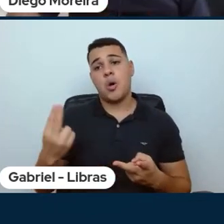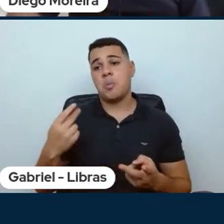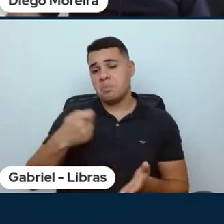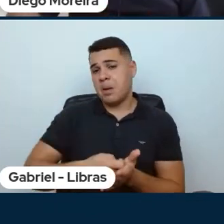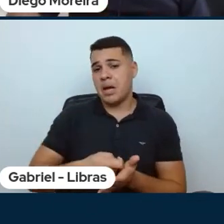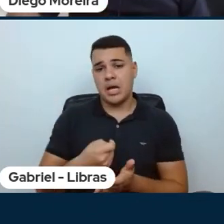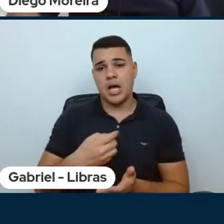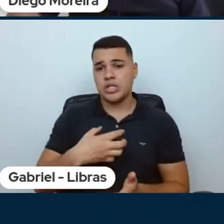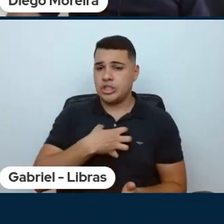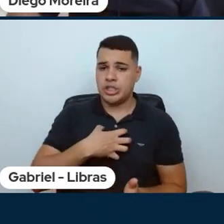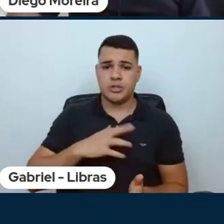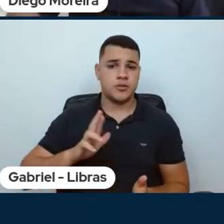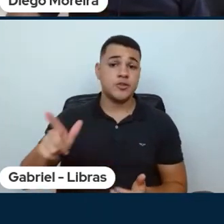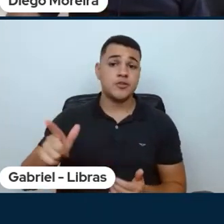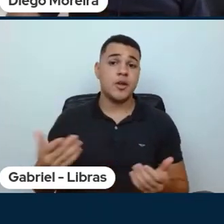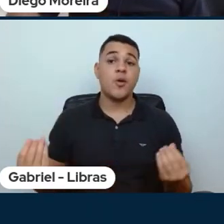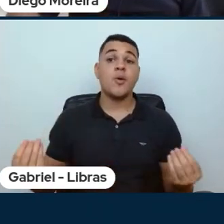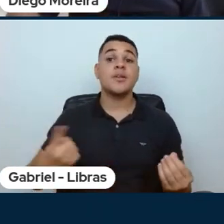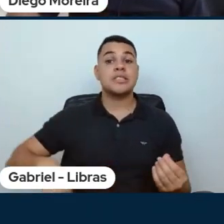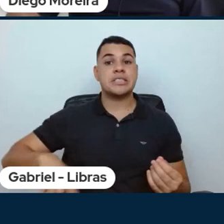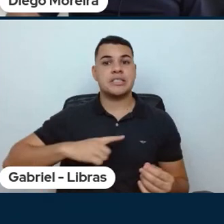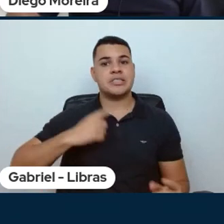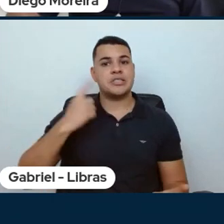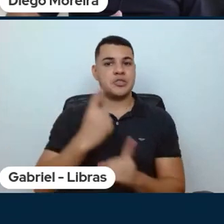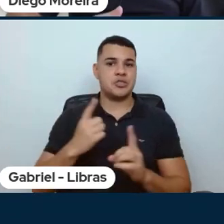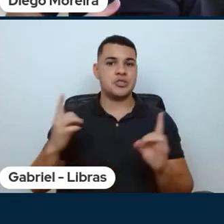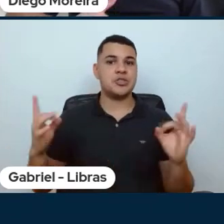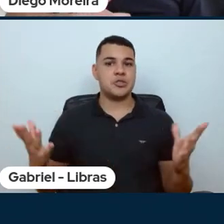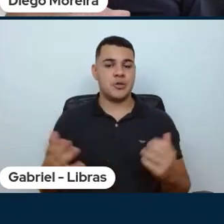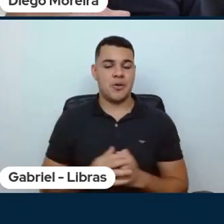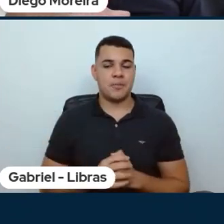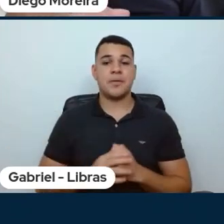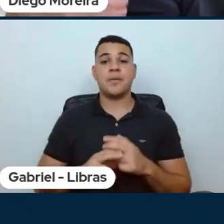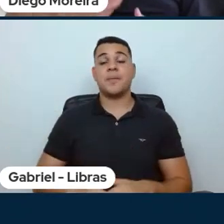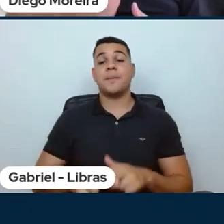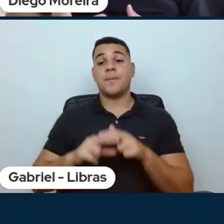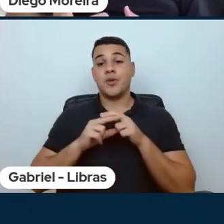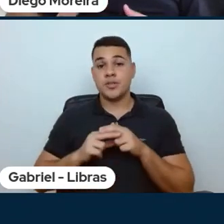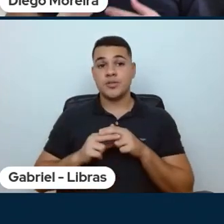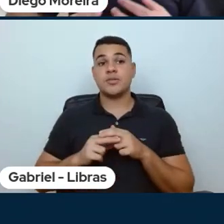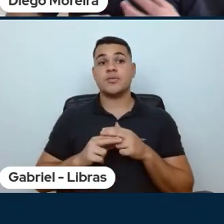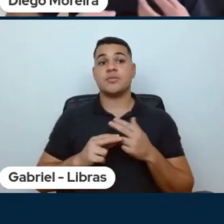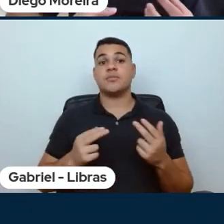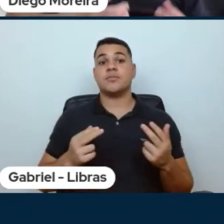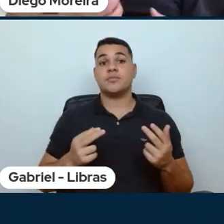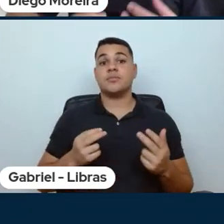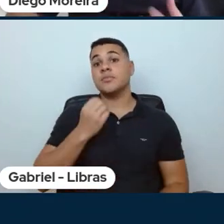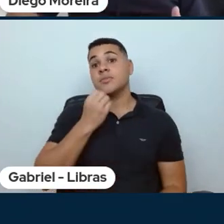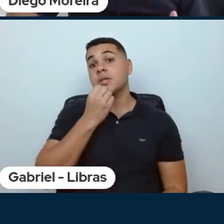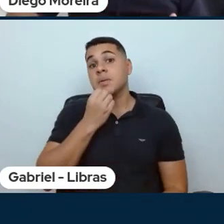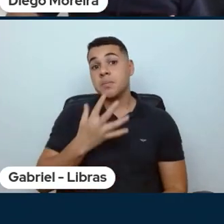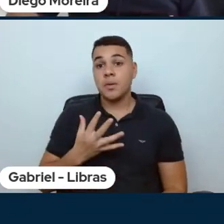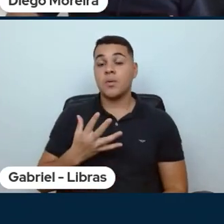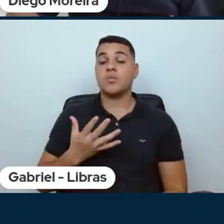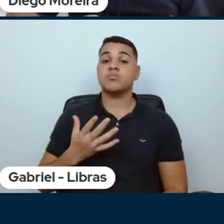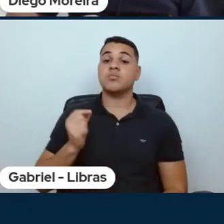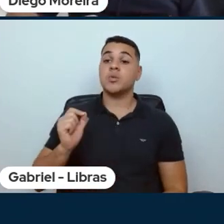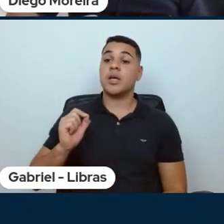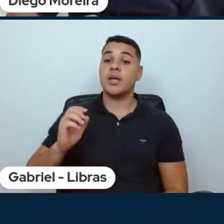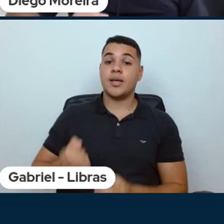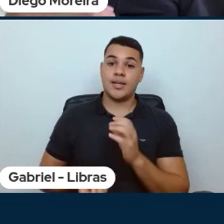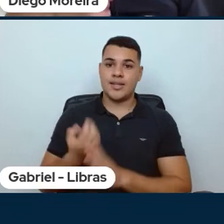consegue medir isso, né? Então com um bot mais, com preditivo, né, com esse modelo de intenções mesmo